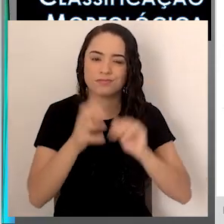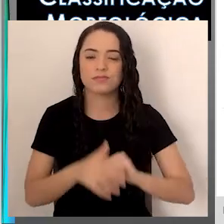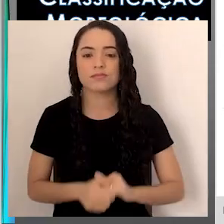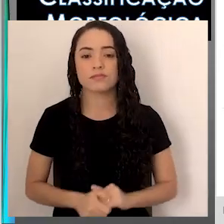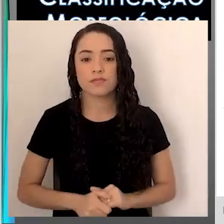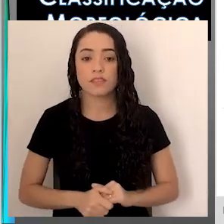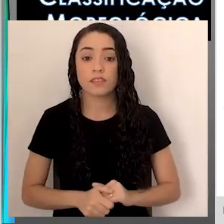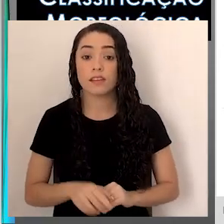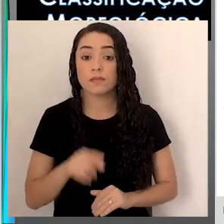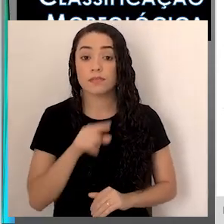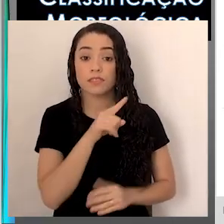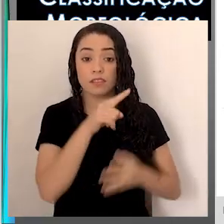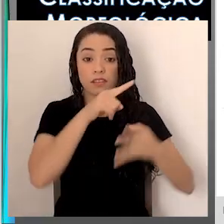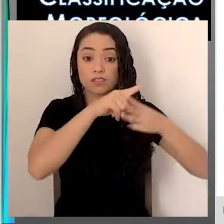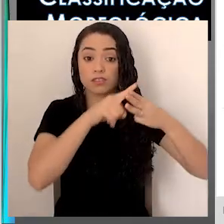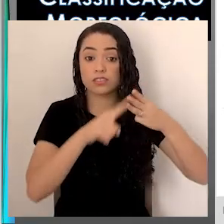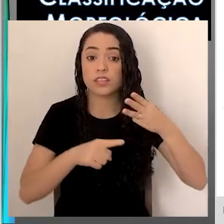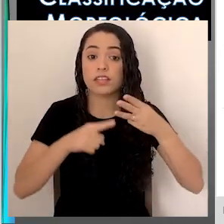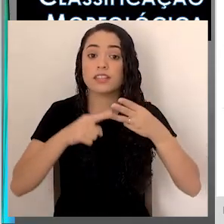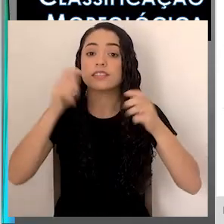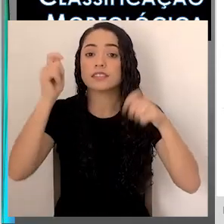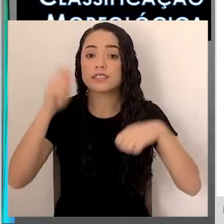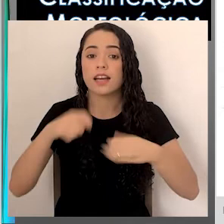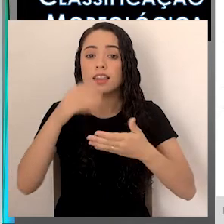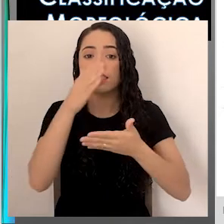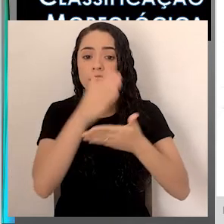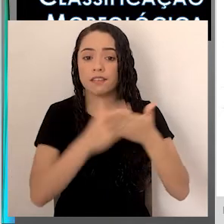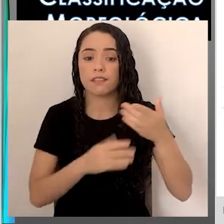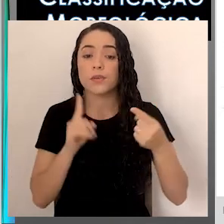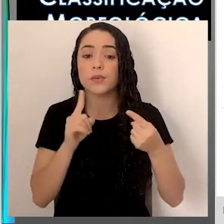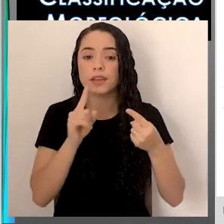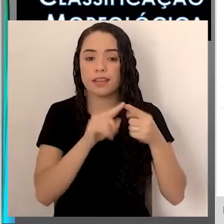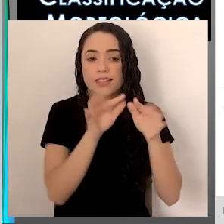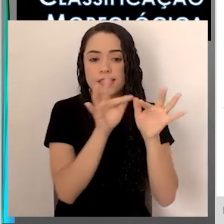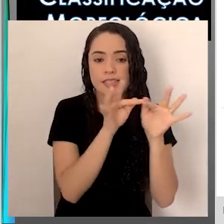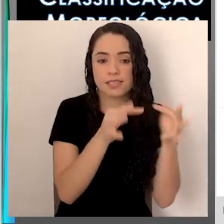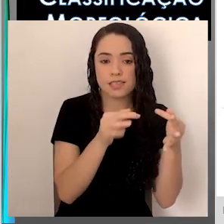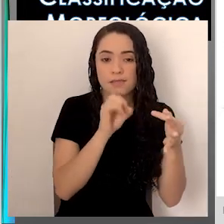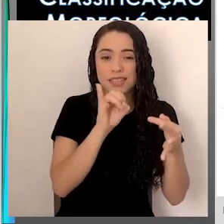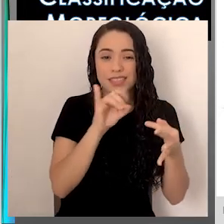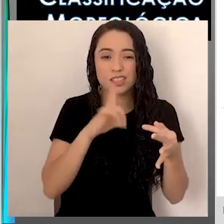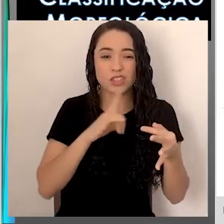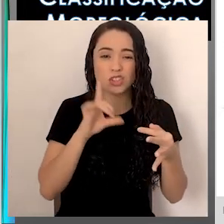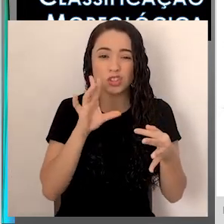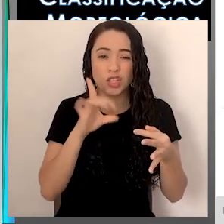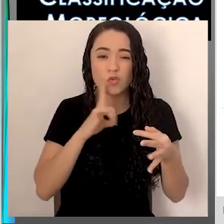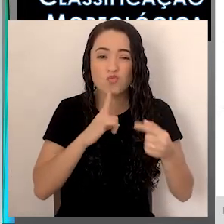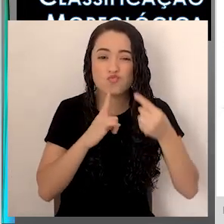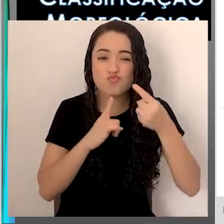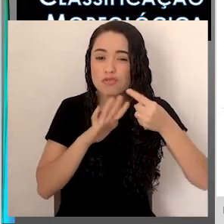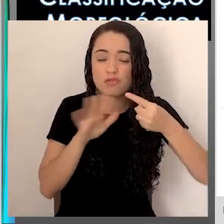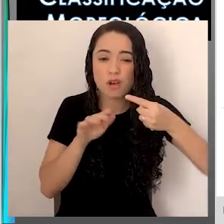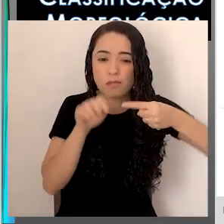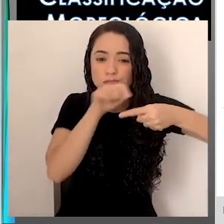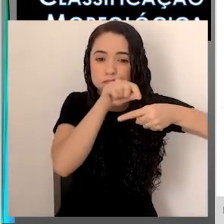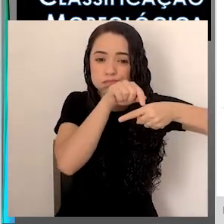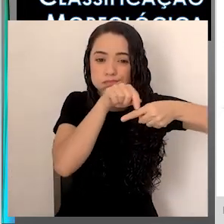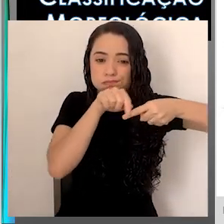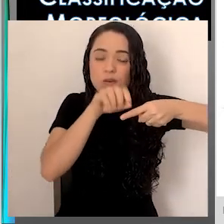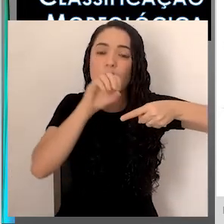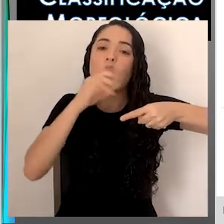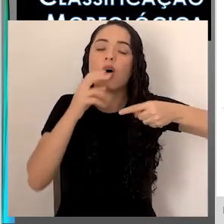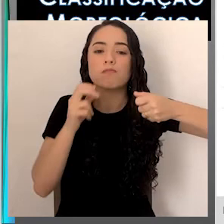anterior. E serão divididas em tipo simples, quando houver apenas uma única porção